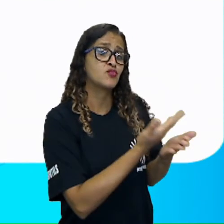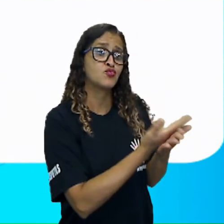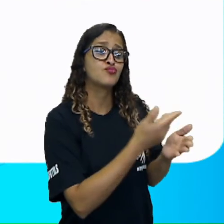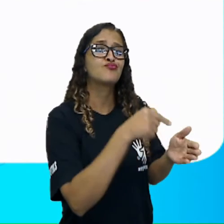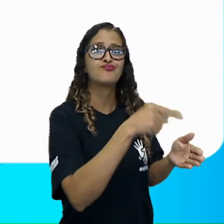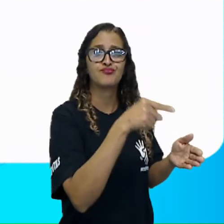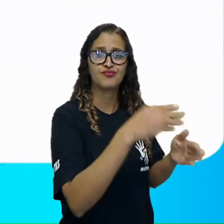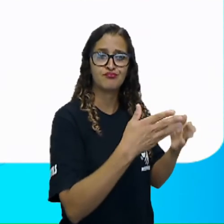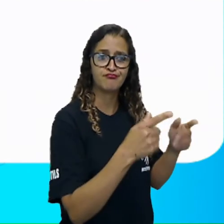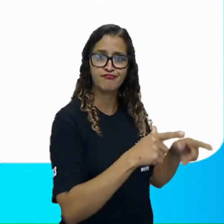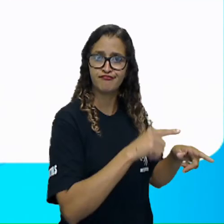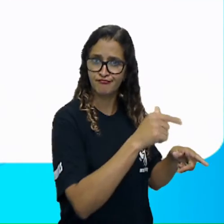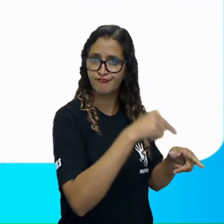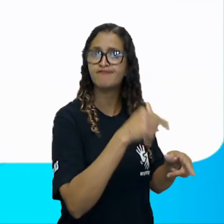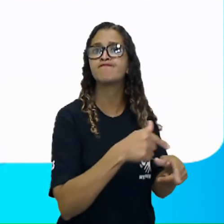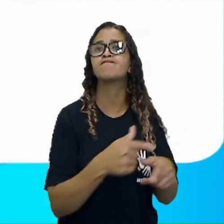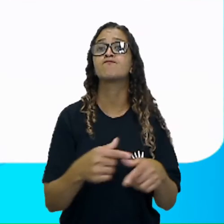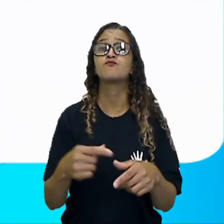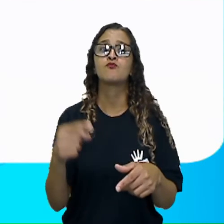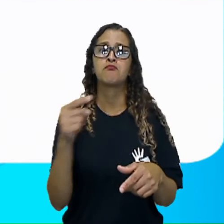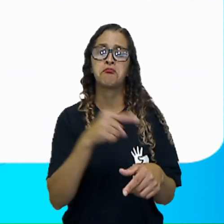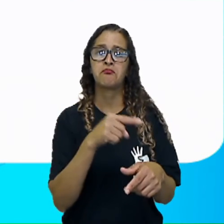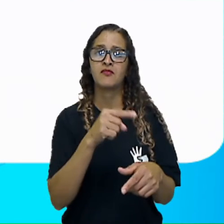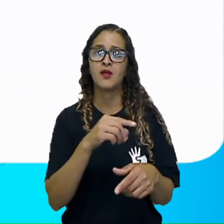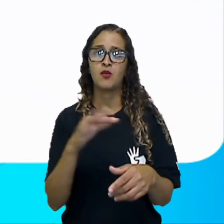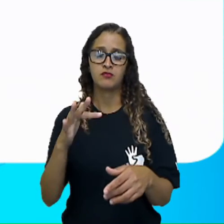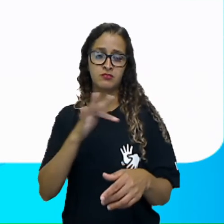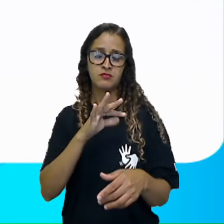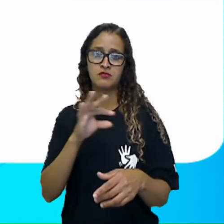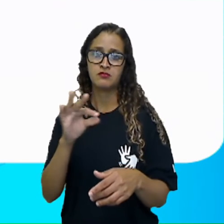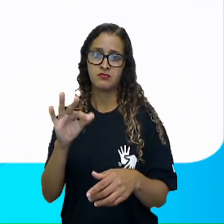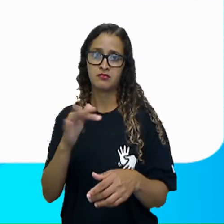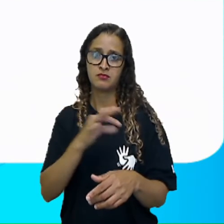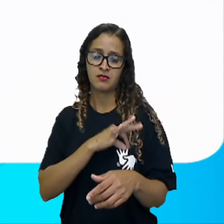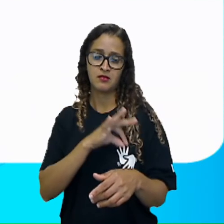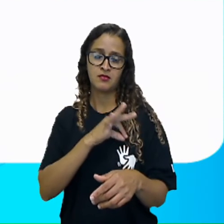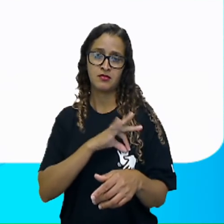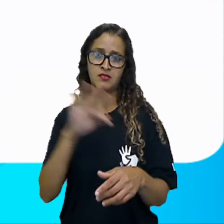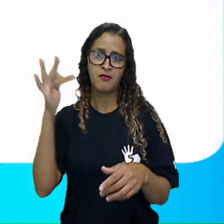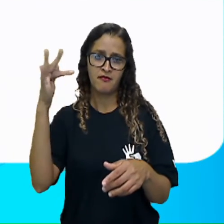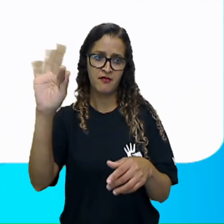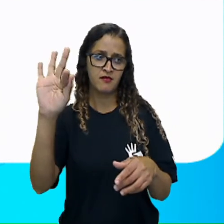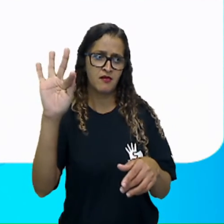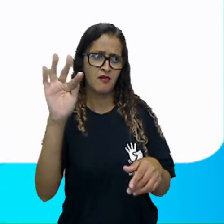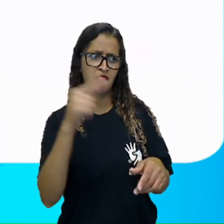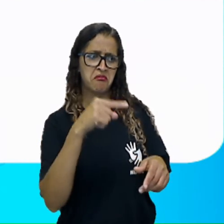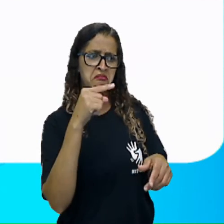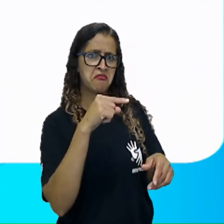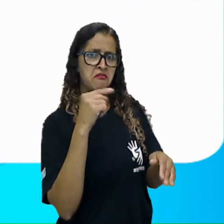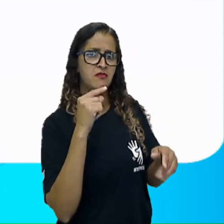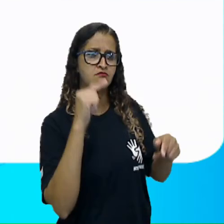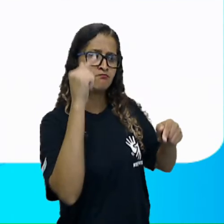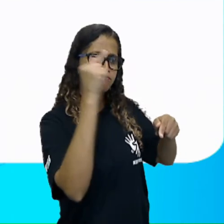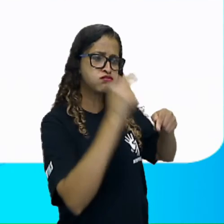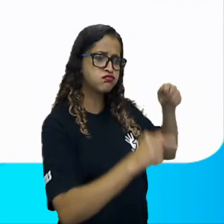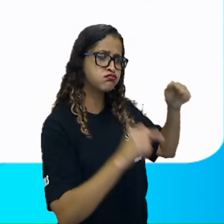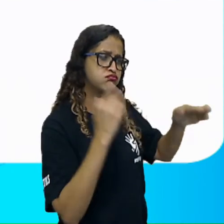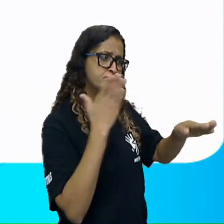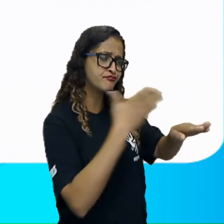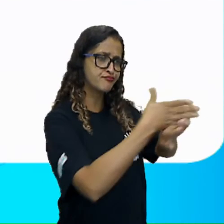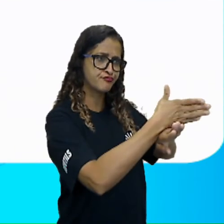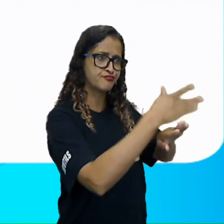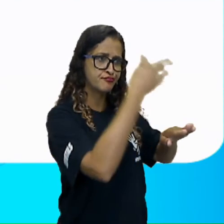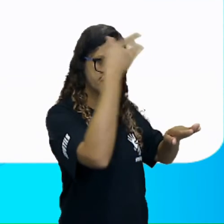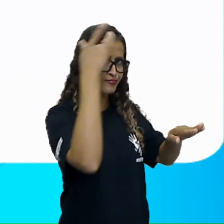está sendo investigada pela Polícia Federal, que interditou o lugar. De onde